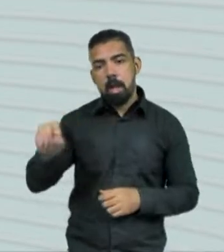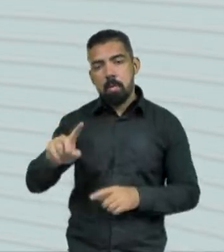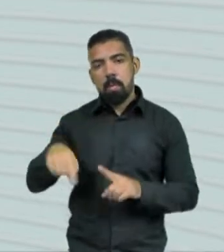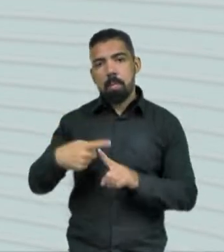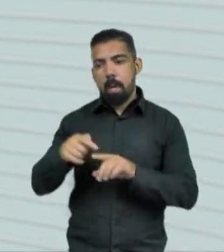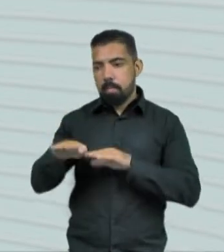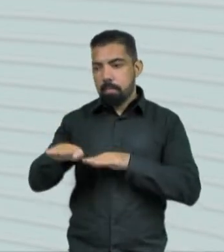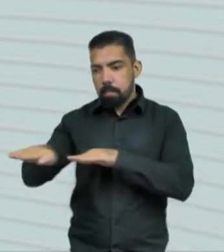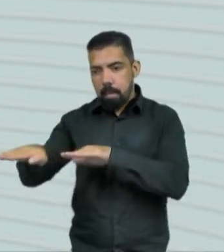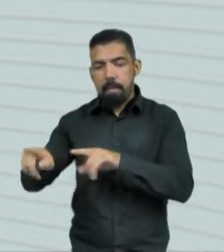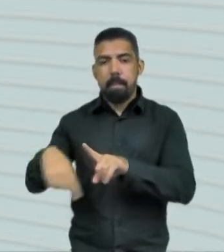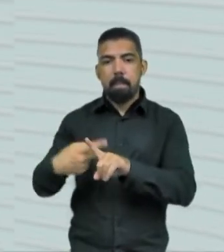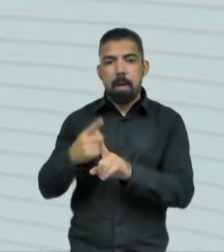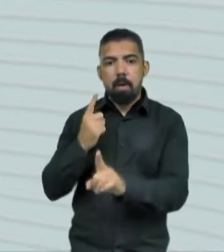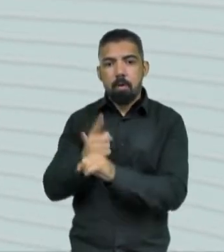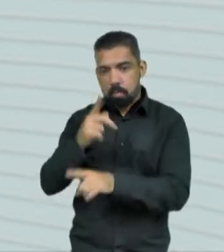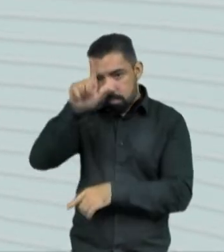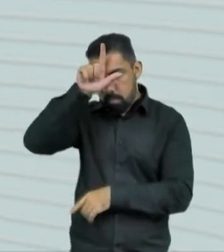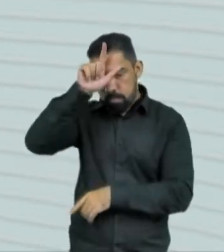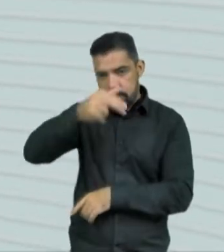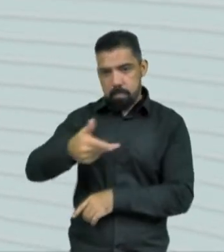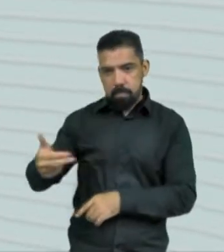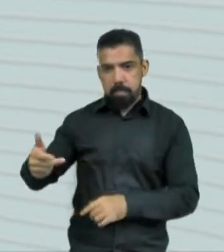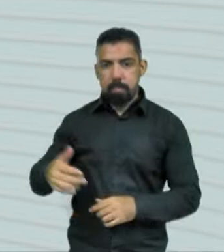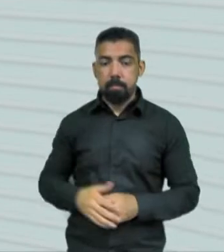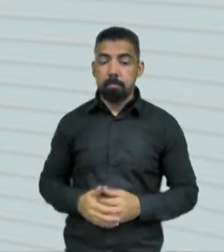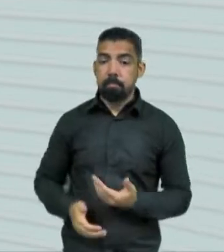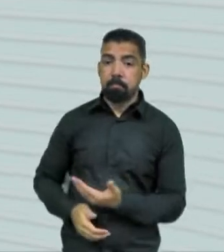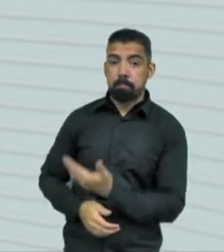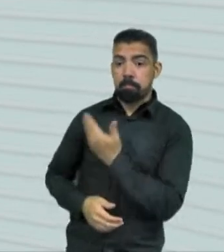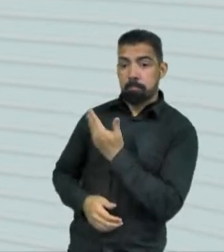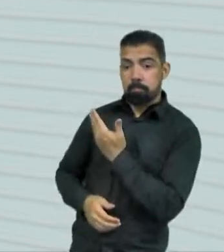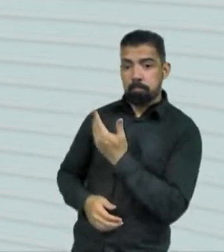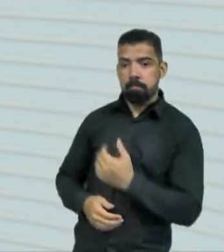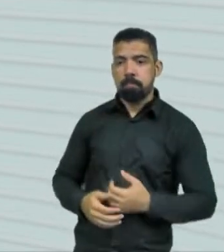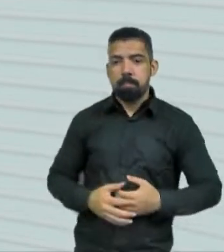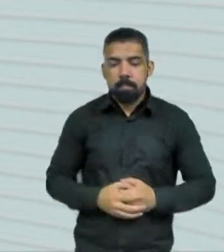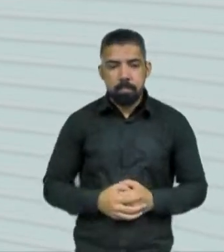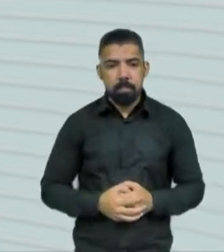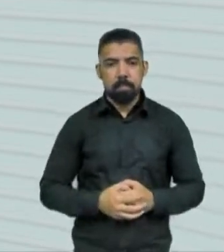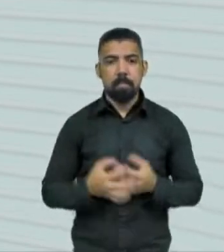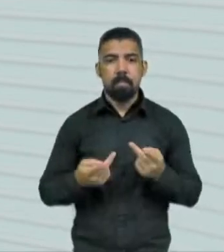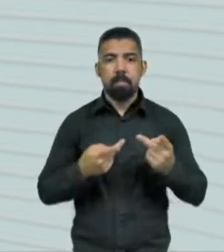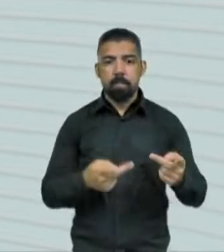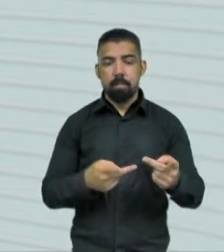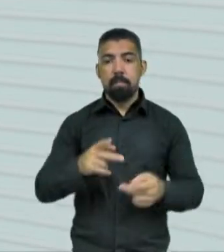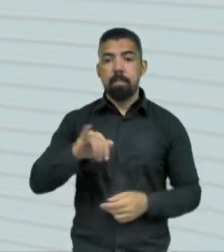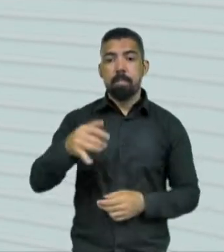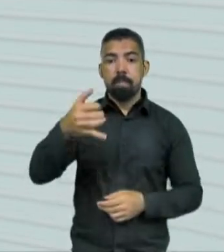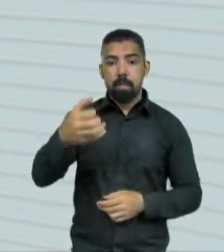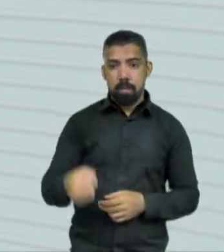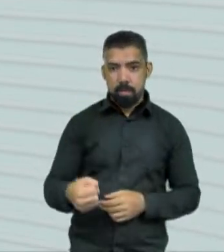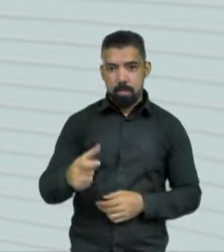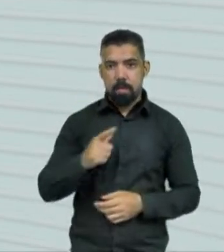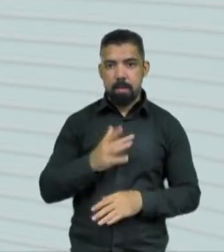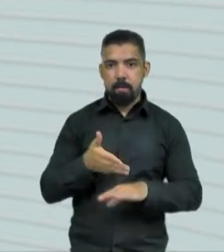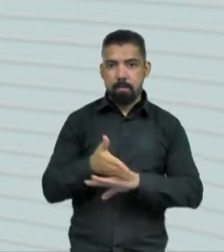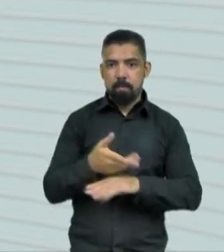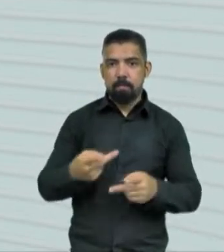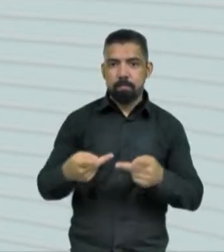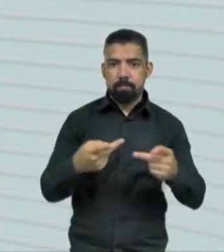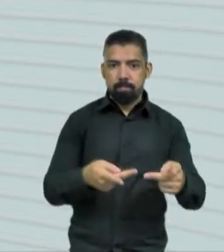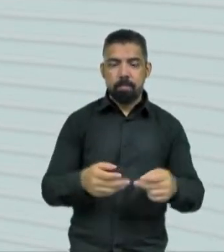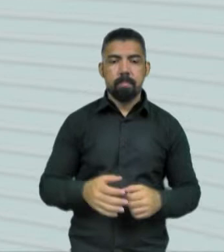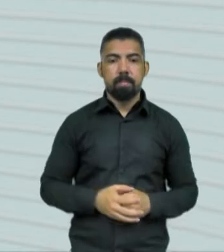um encontro com lideranças. Chico Malta, do PCB, visita o município de Limoeiro do Norte pela manhã.